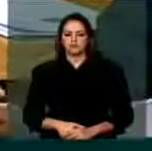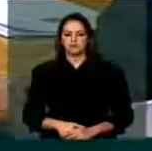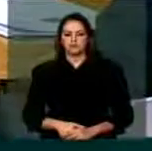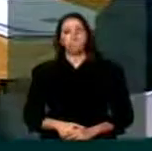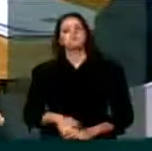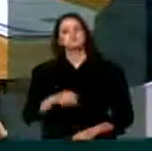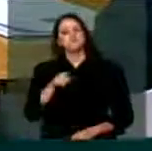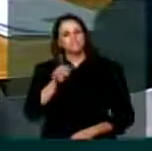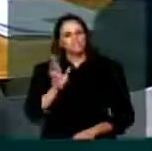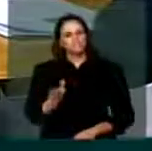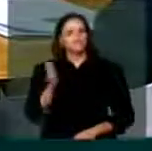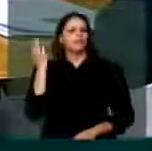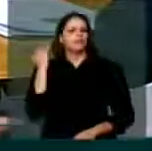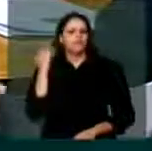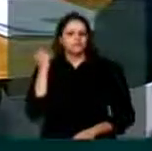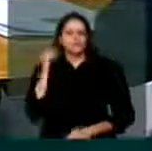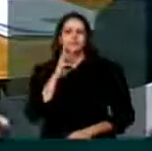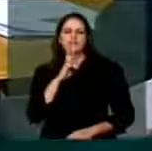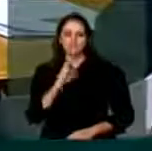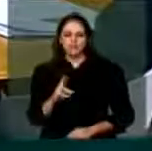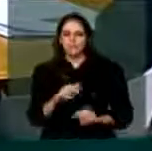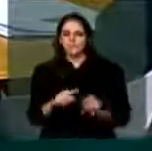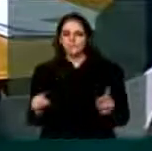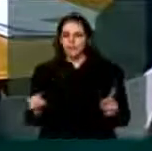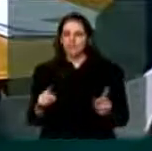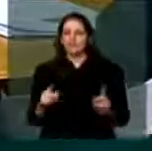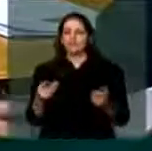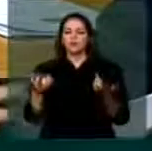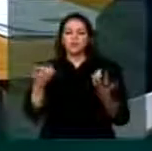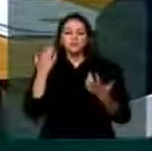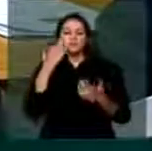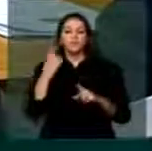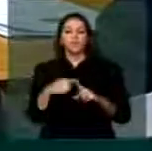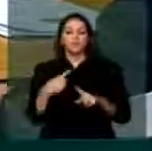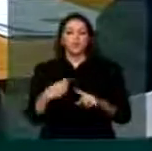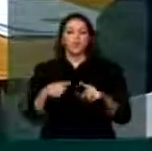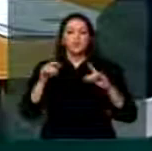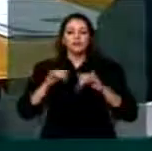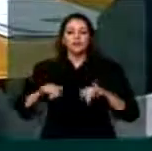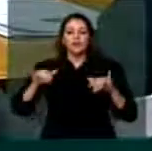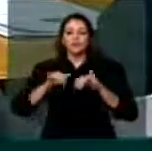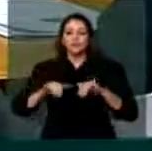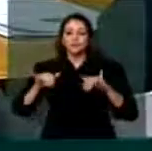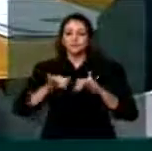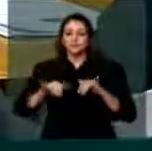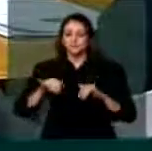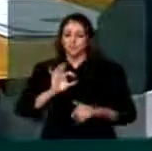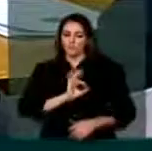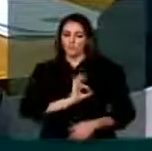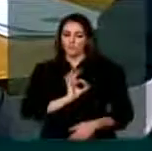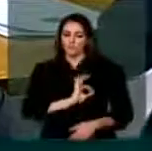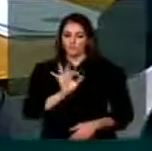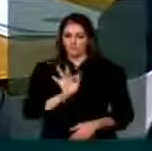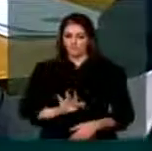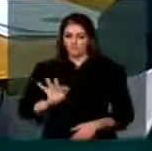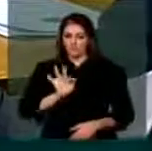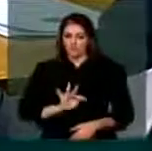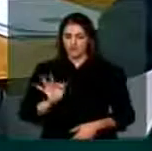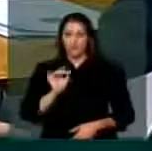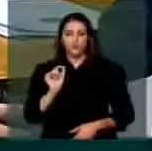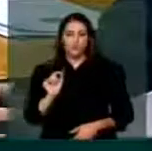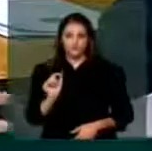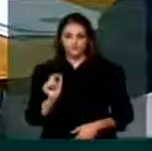relator, acho que o deputado Zalci. Mas o que chama atenção é que as informações correm da própria Polícia Federal que